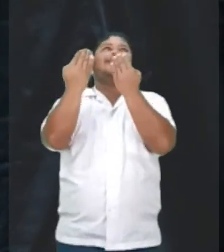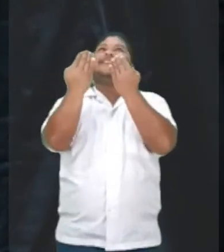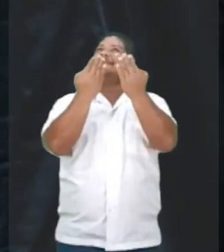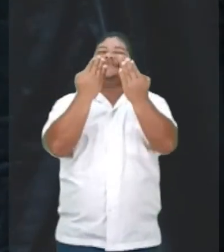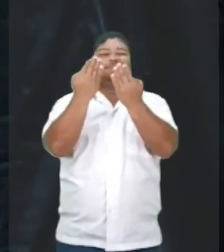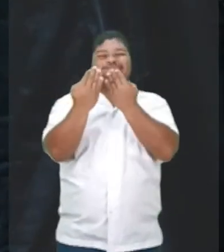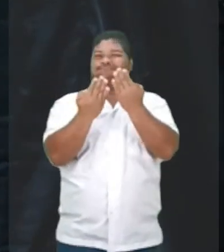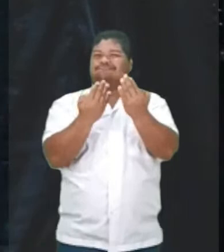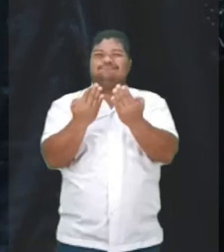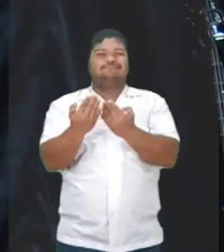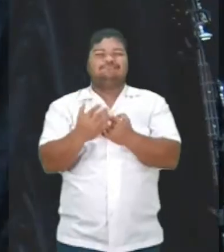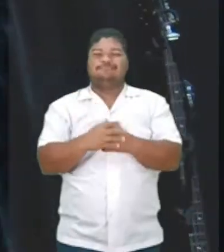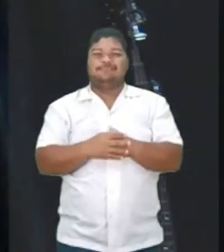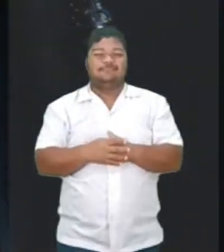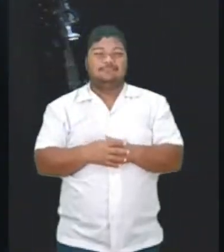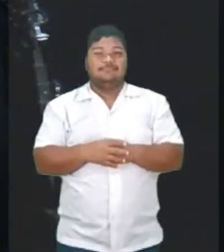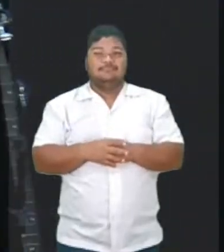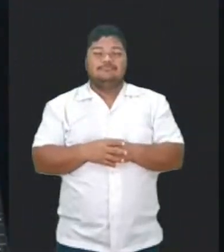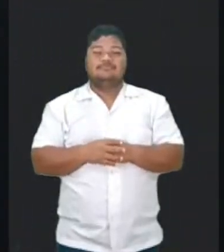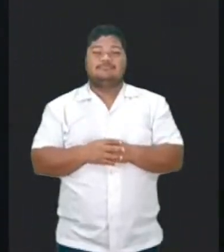incomparável.